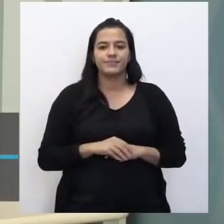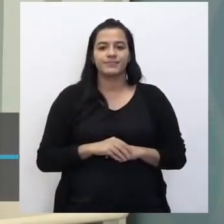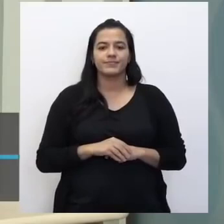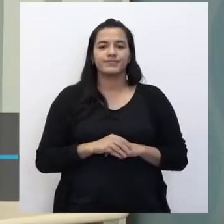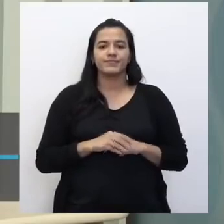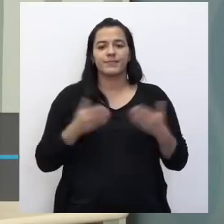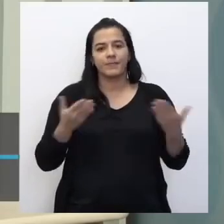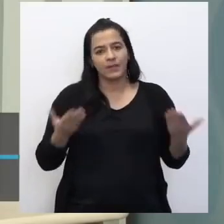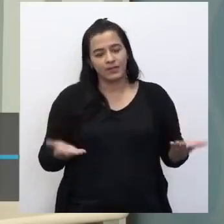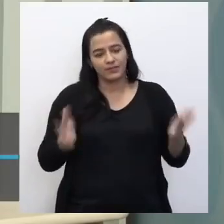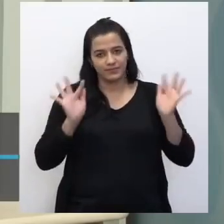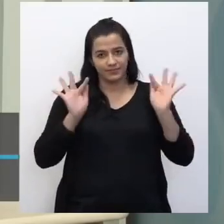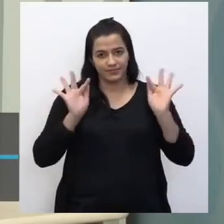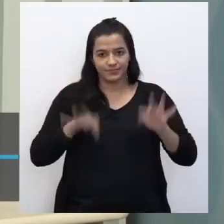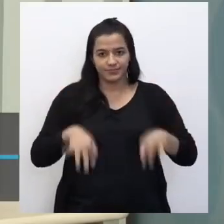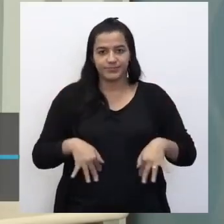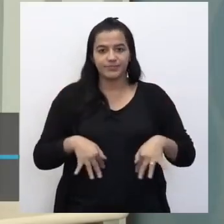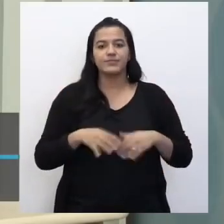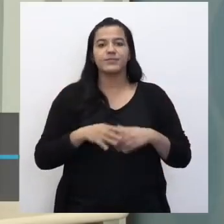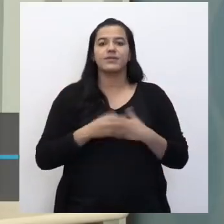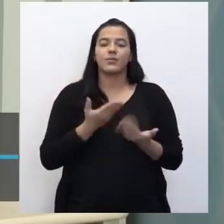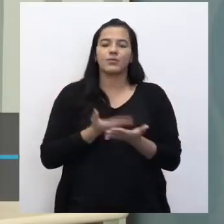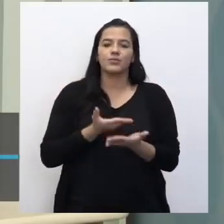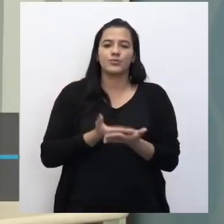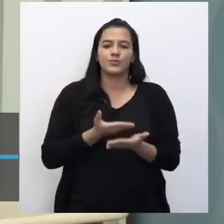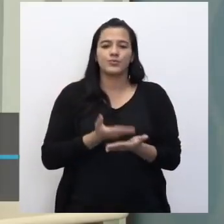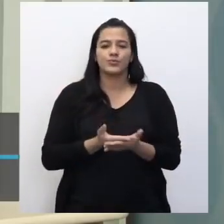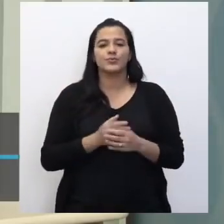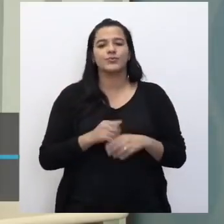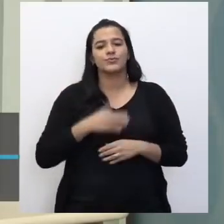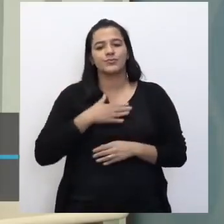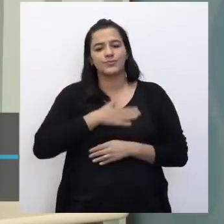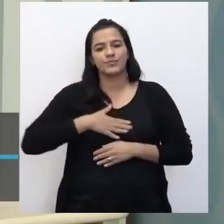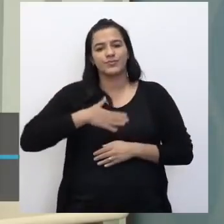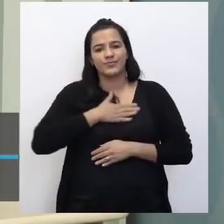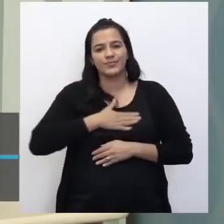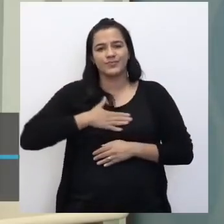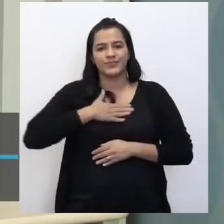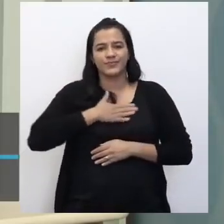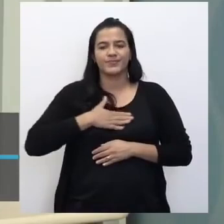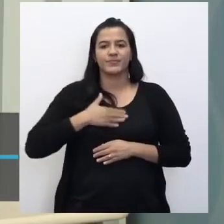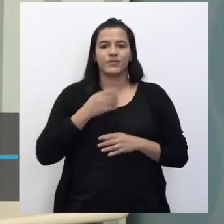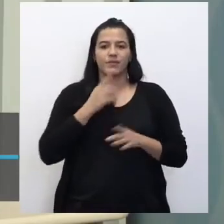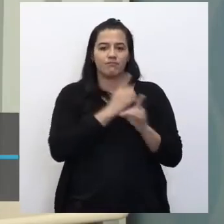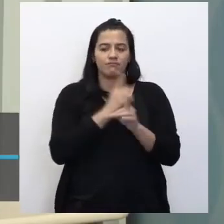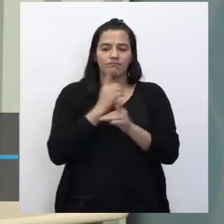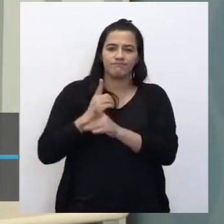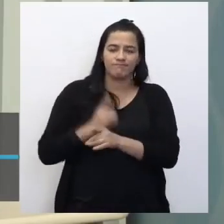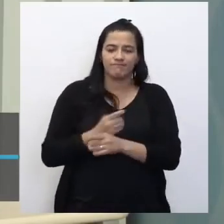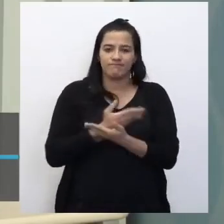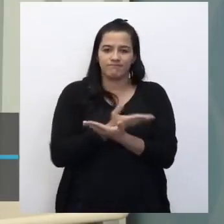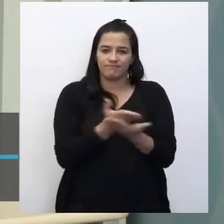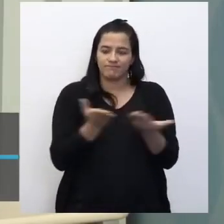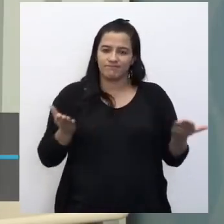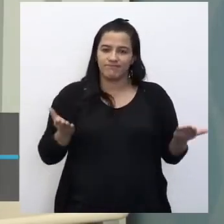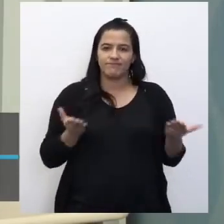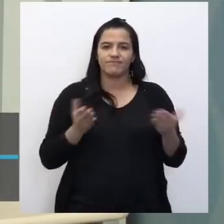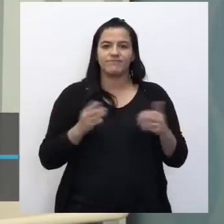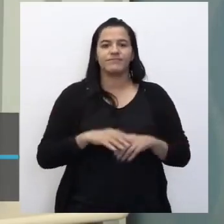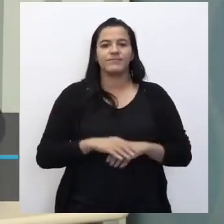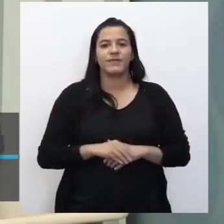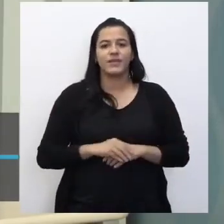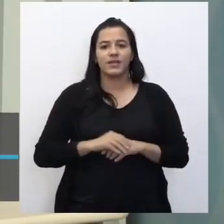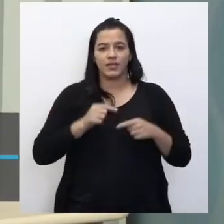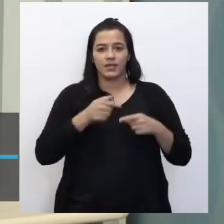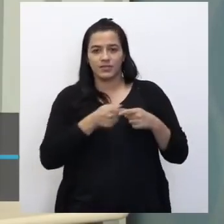Eu encerro a nossa aula. Foi um grande prazer ter estado com vocês. Na